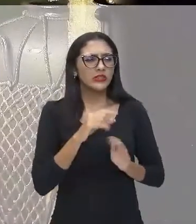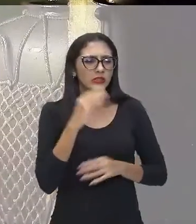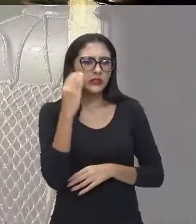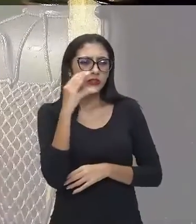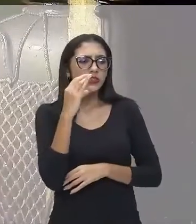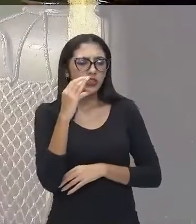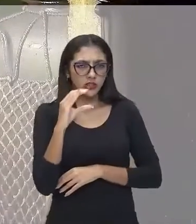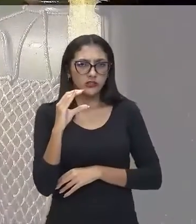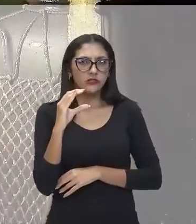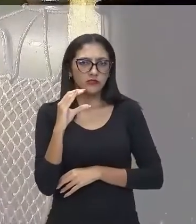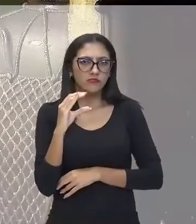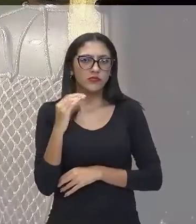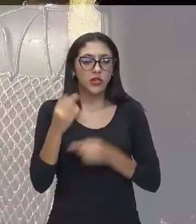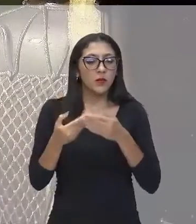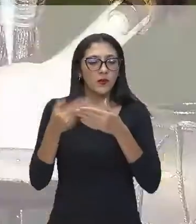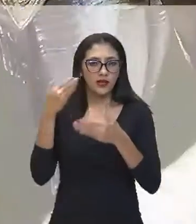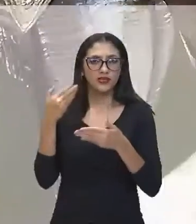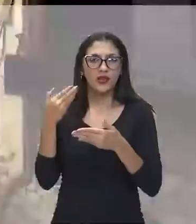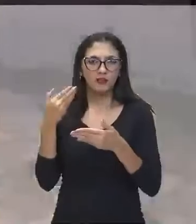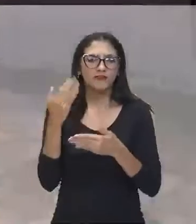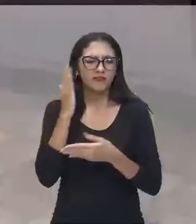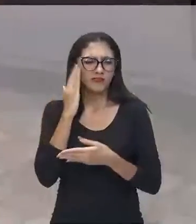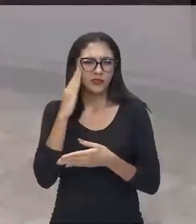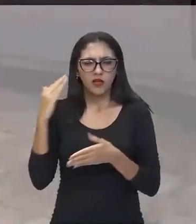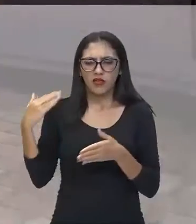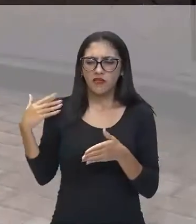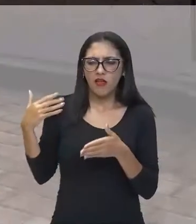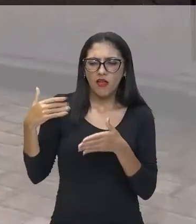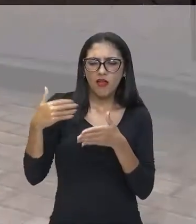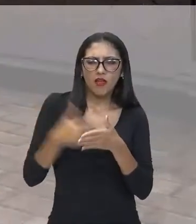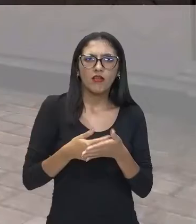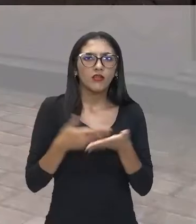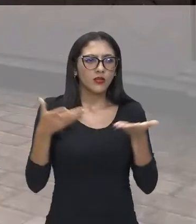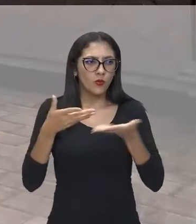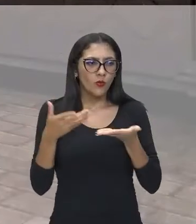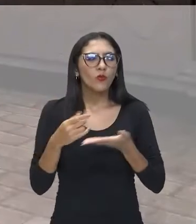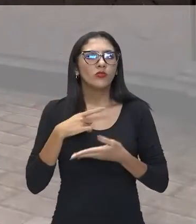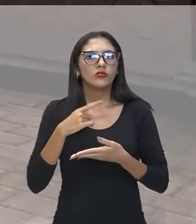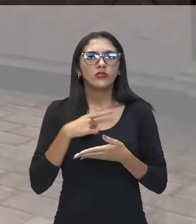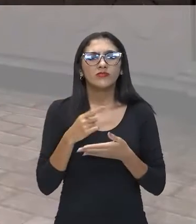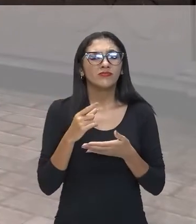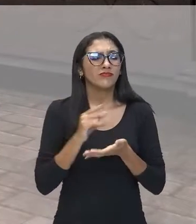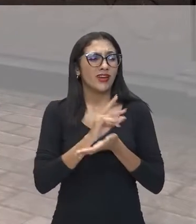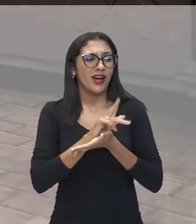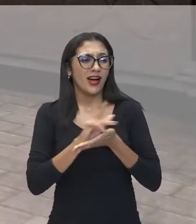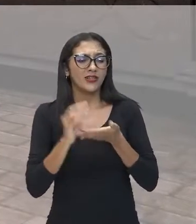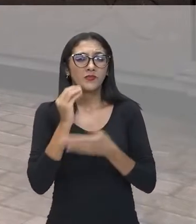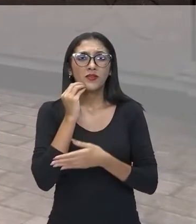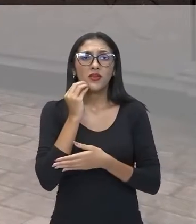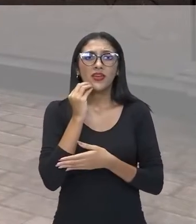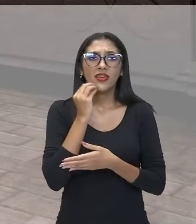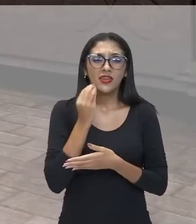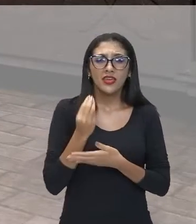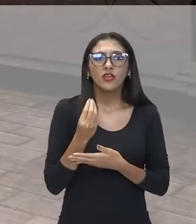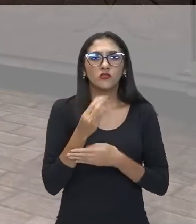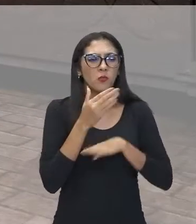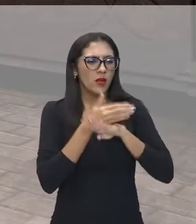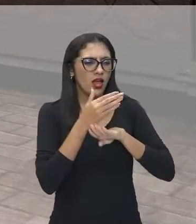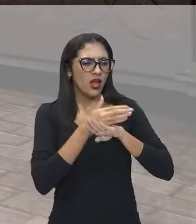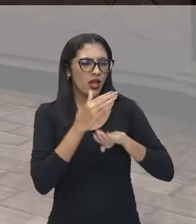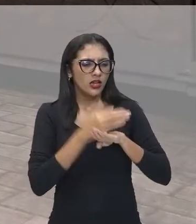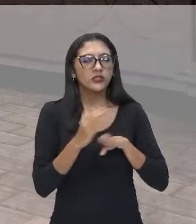Até hoje, por mais que muitos dos seus experimentos não tenham dado certos e muitas das